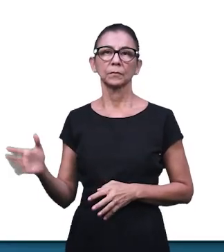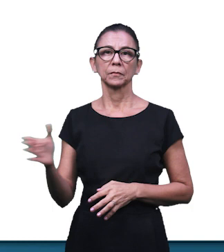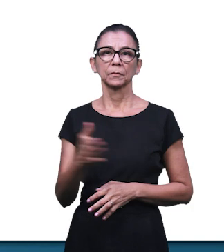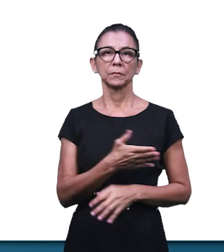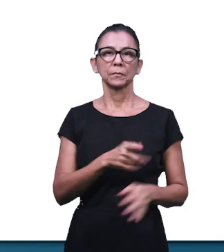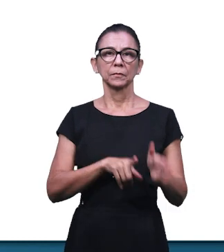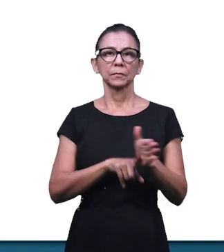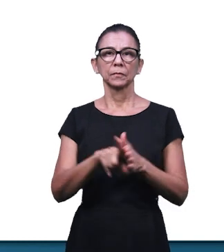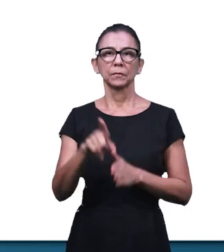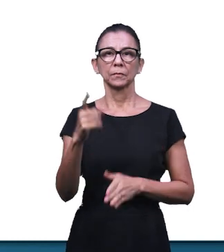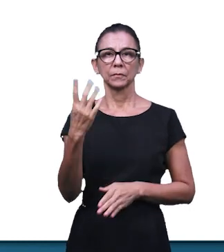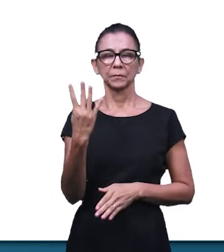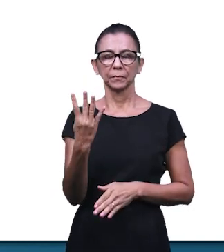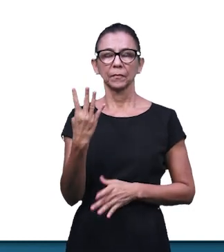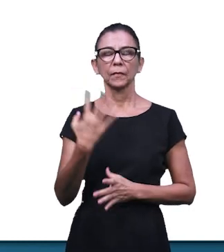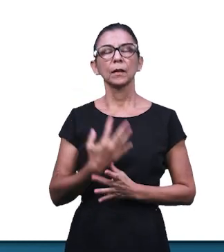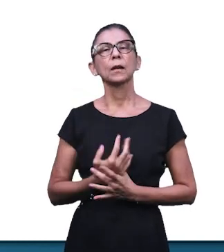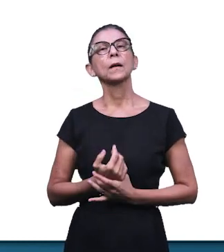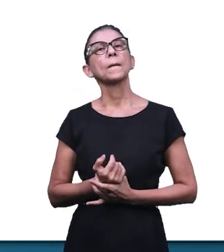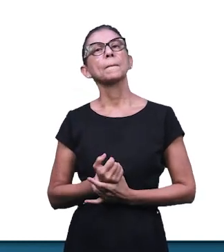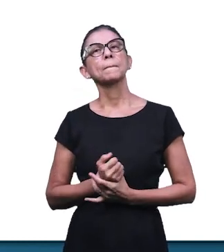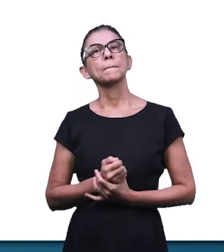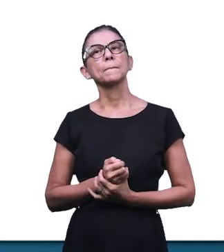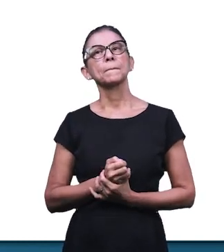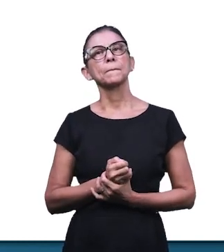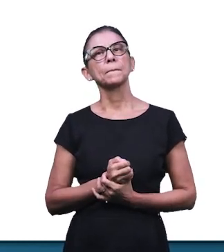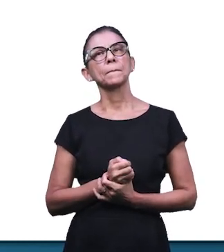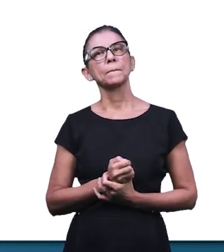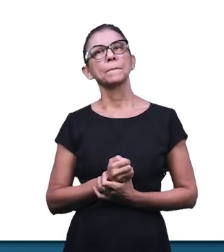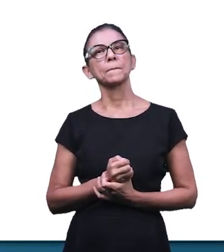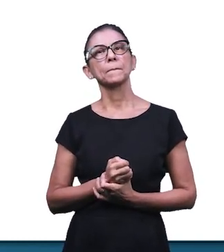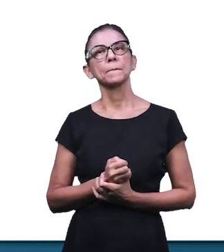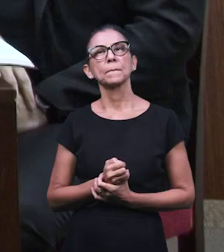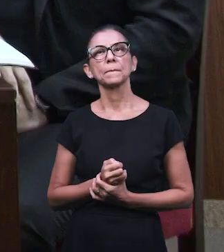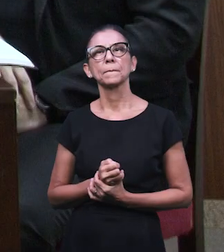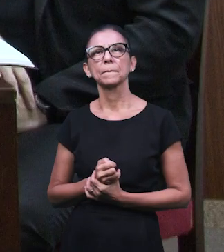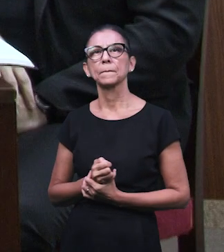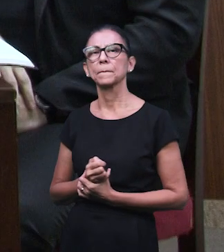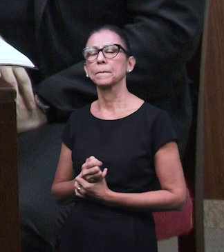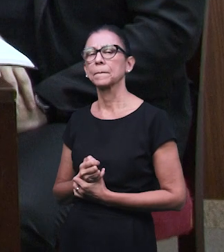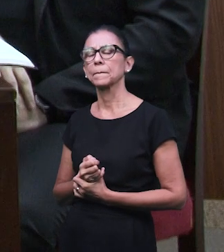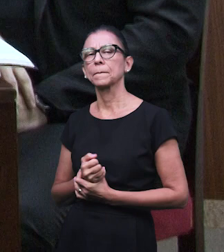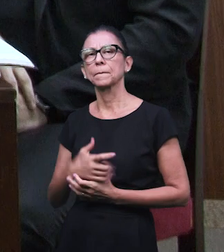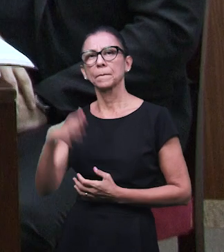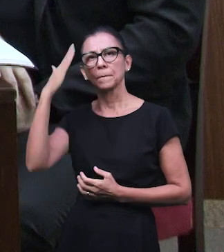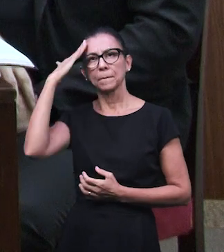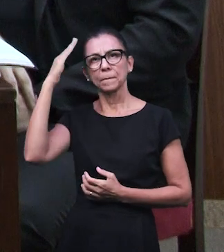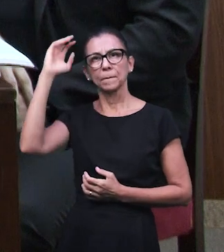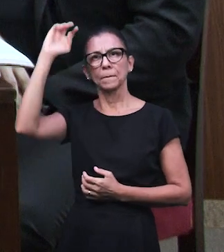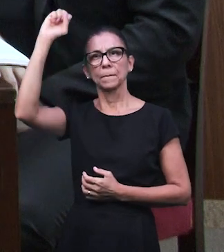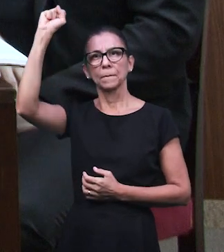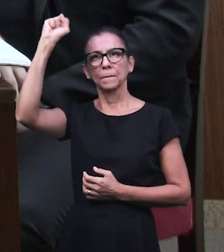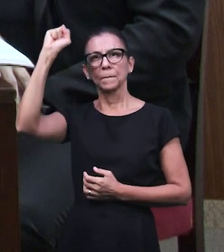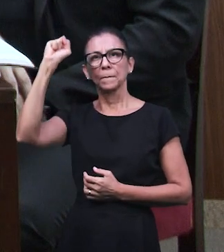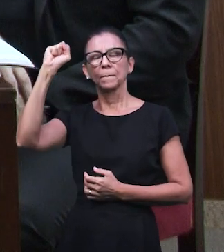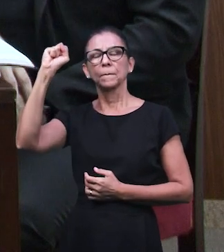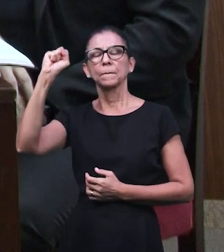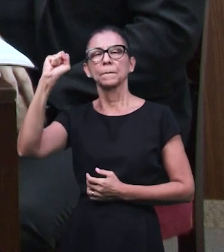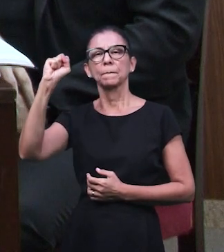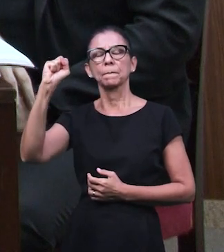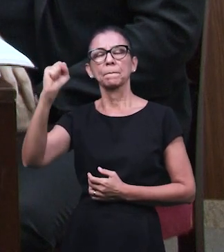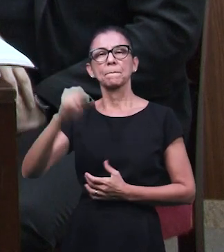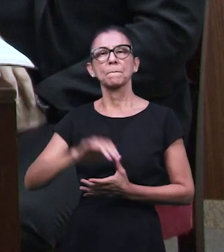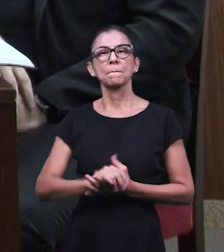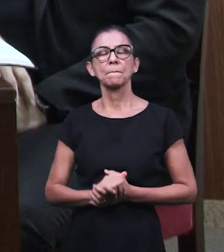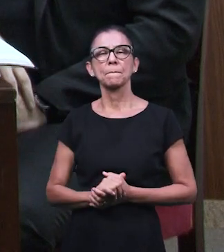grande obra executada por Salomão em seu reinado? Cite o texto. Nós temos 2 respostas: Beatriz Santos,